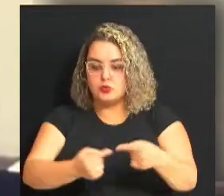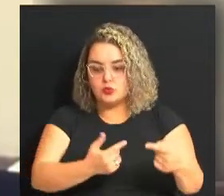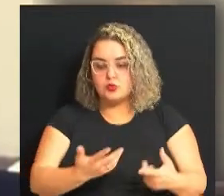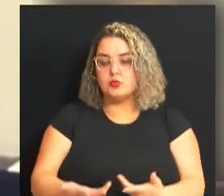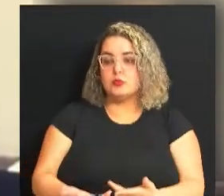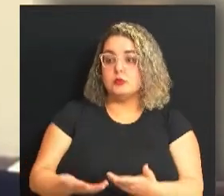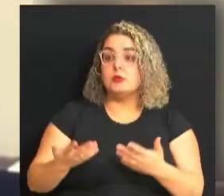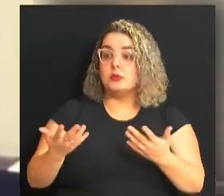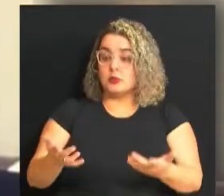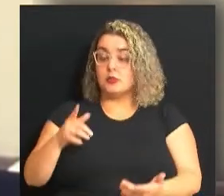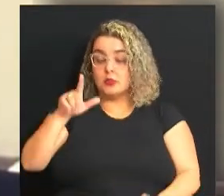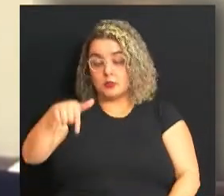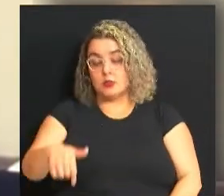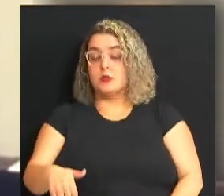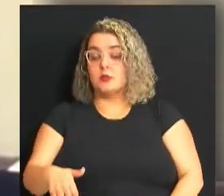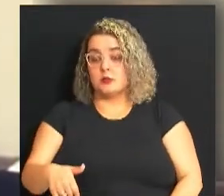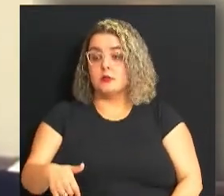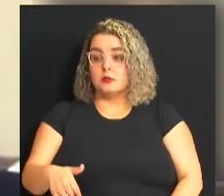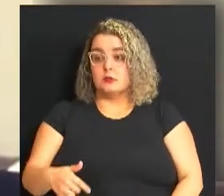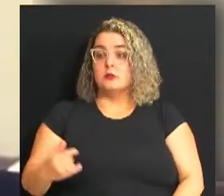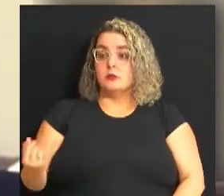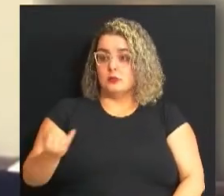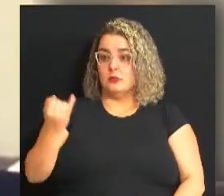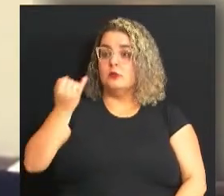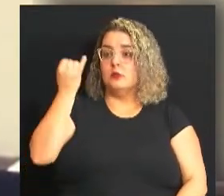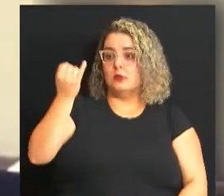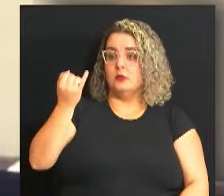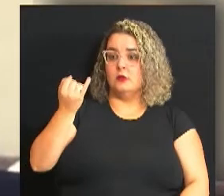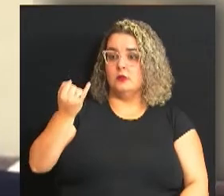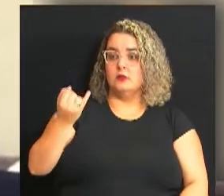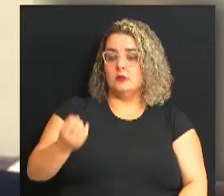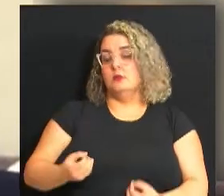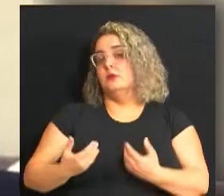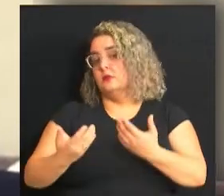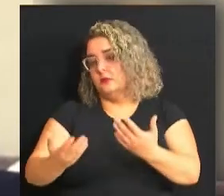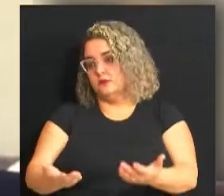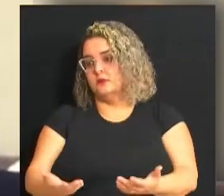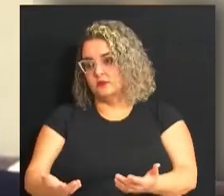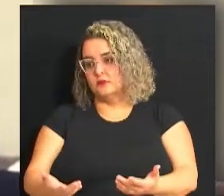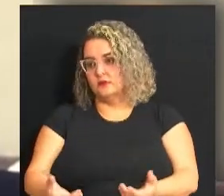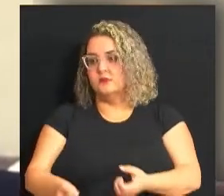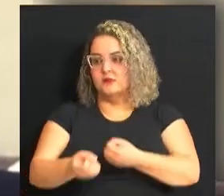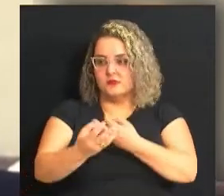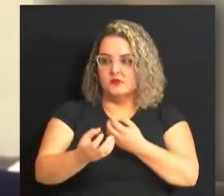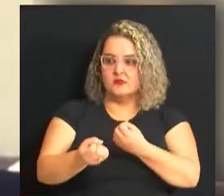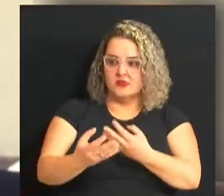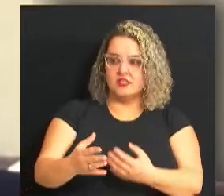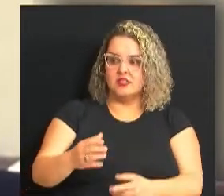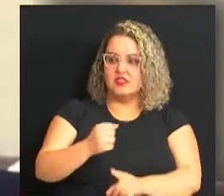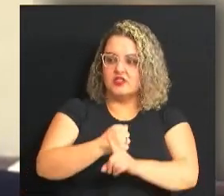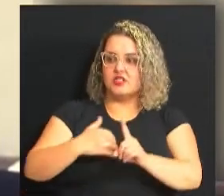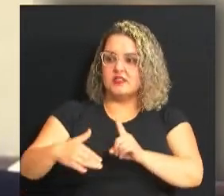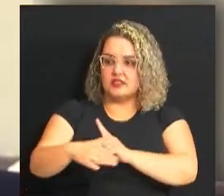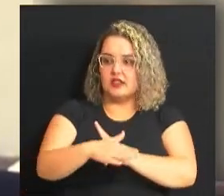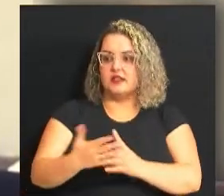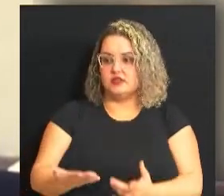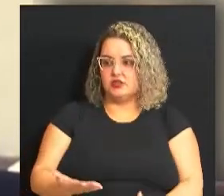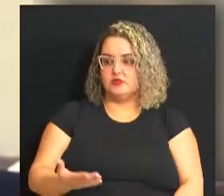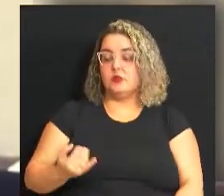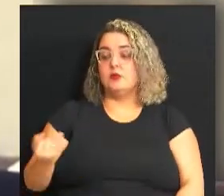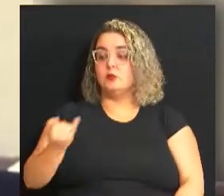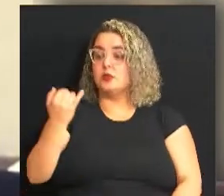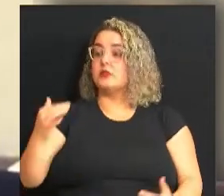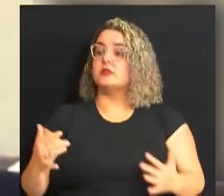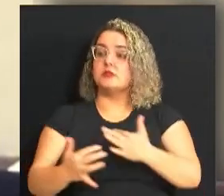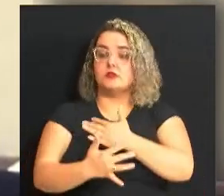e depois isso daí é importante para servir de informação para a sociedade, a importância do urbanismo, a